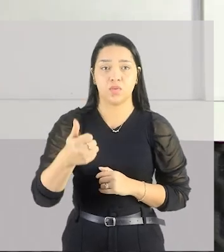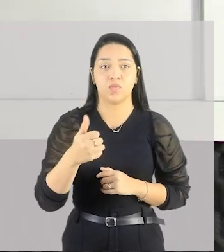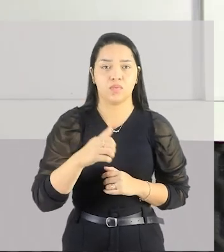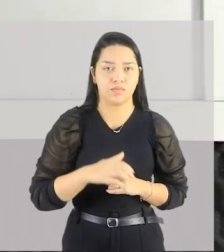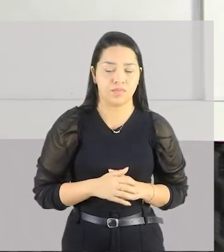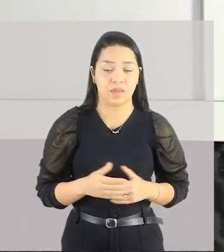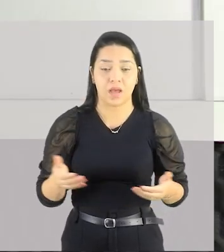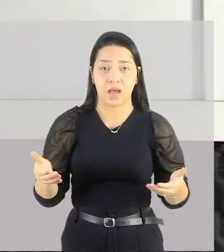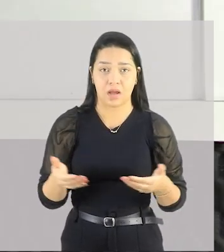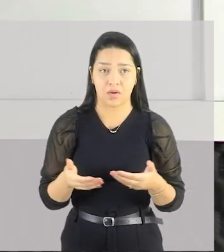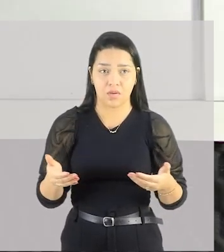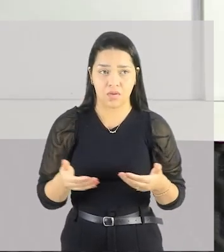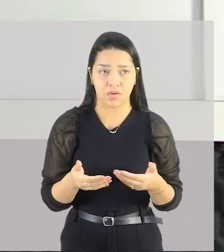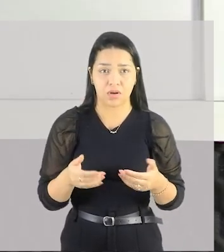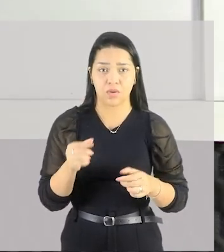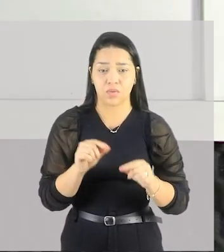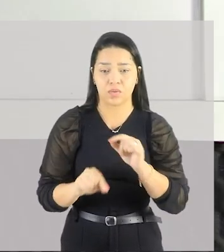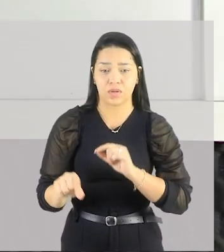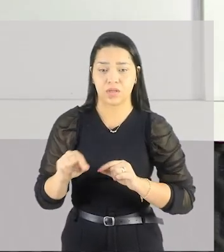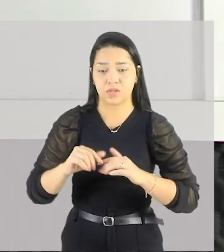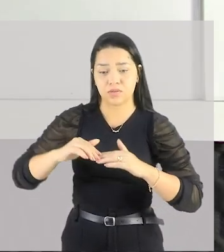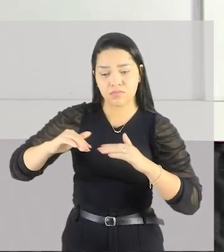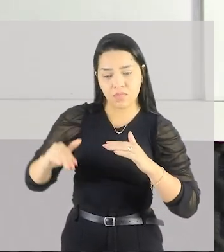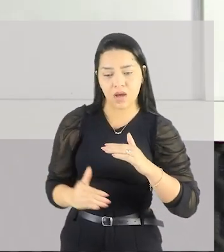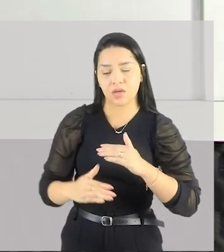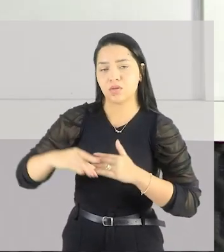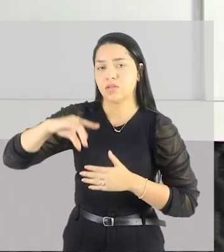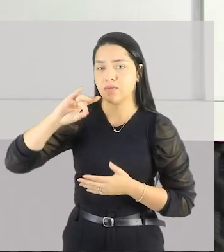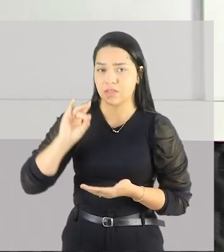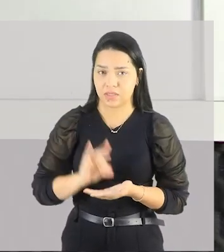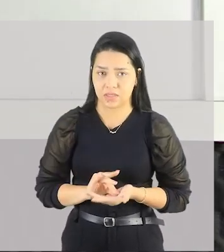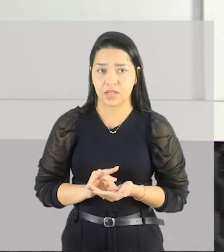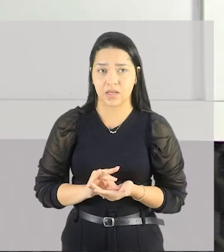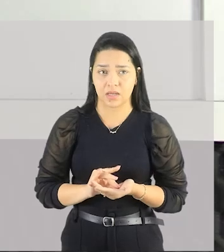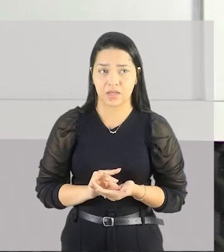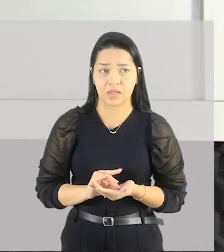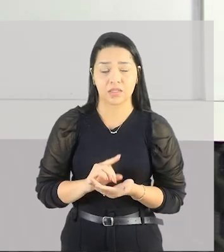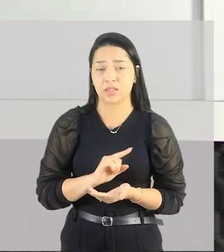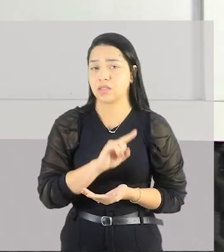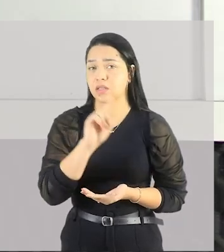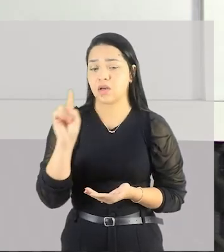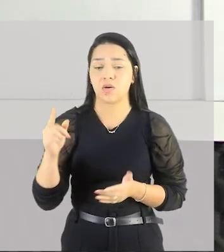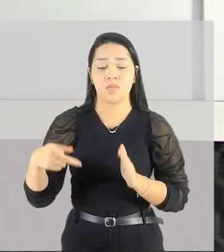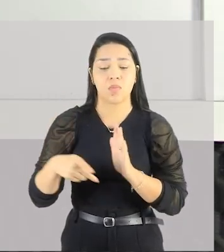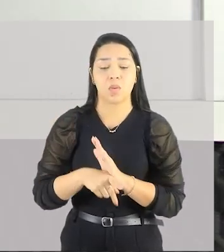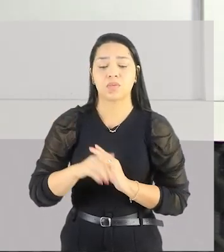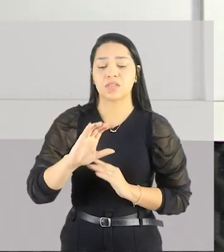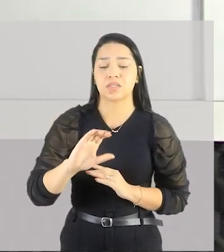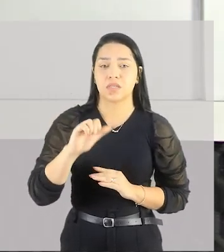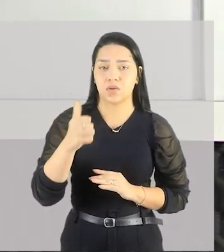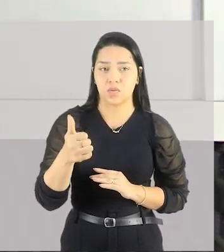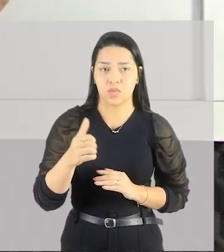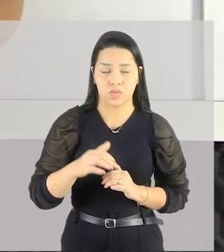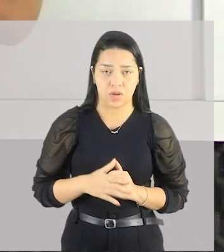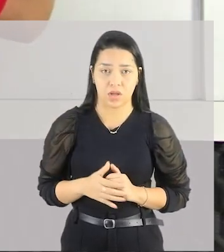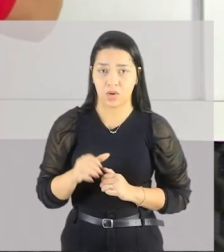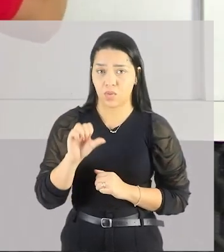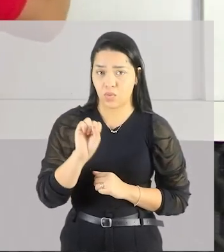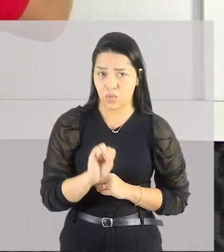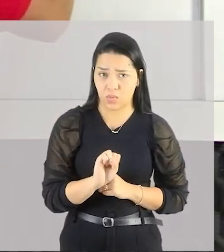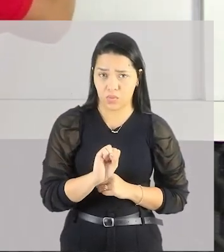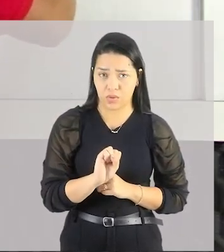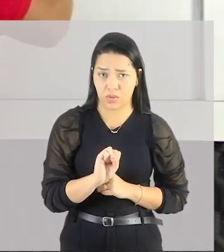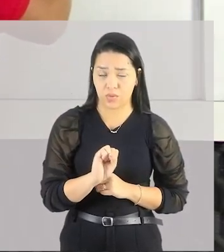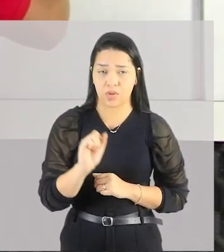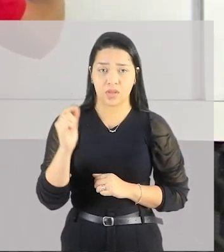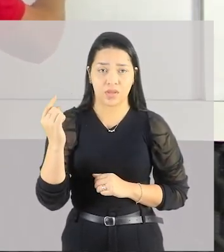ao cubo está bem aqui, né? D1 ao cubo pertence. Então vai ficar D1